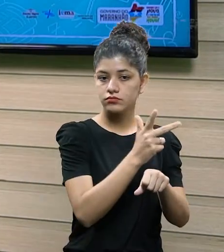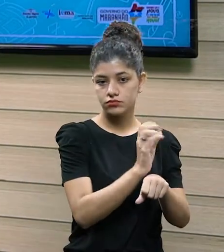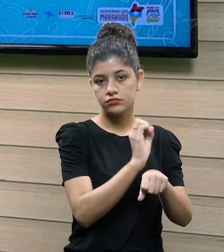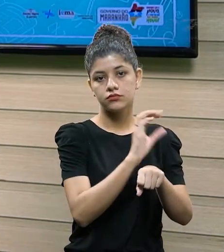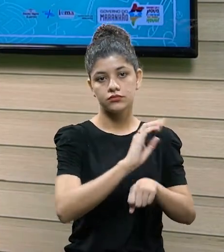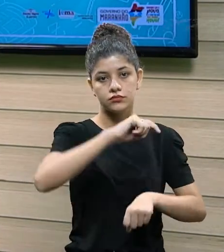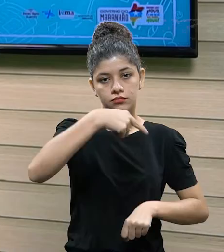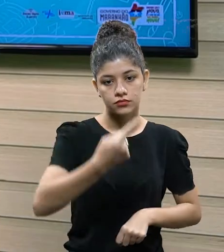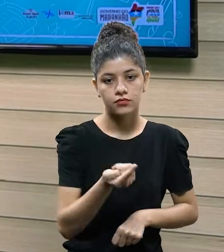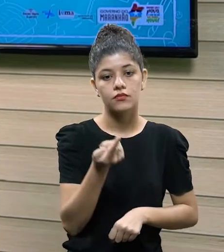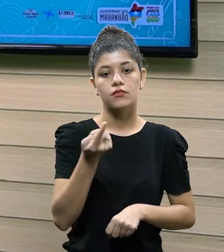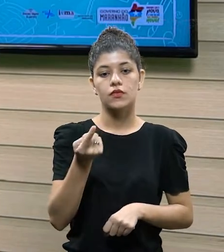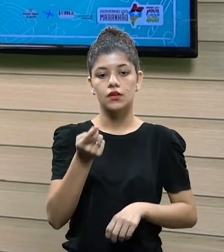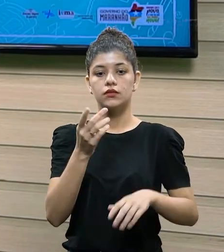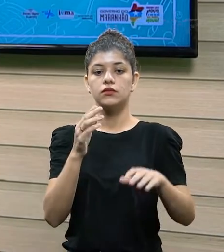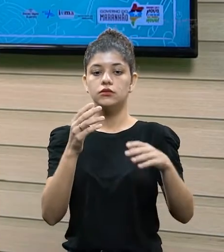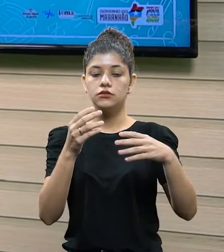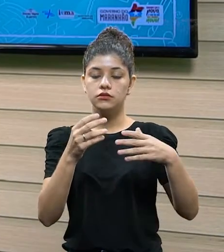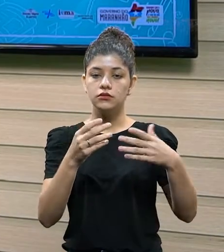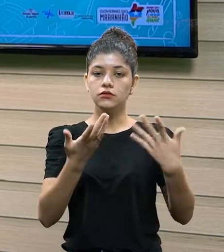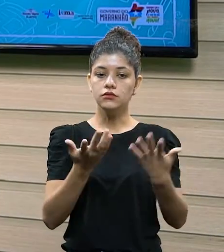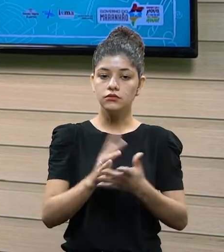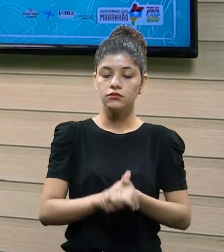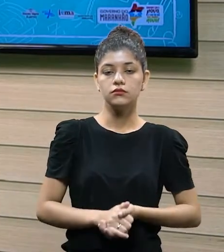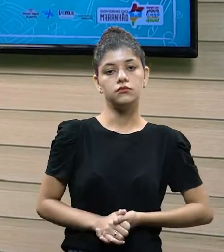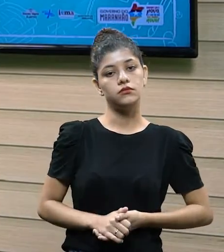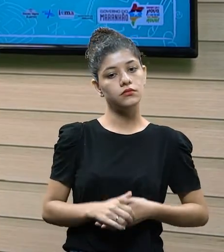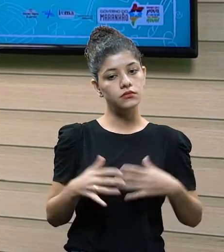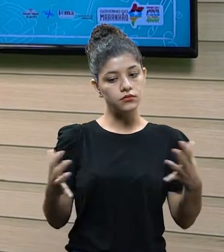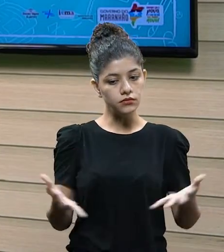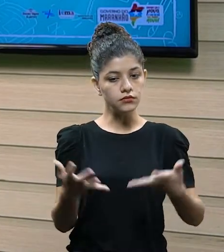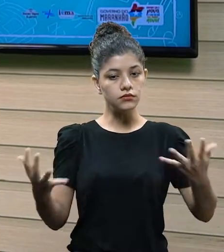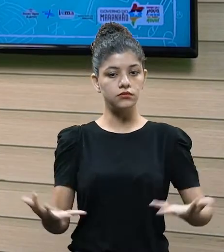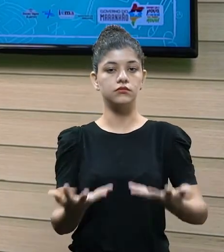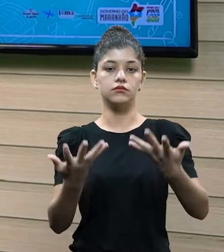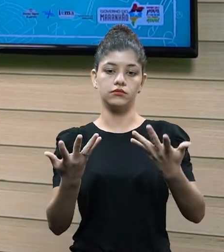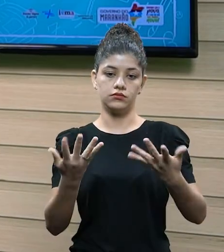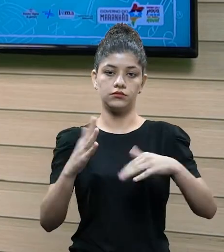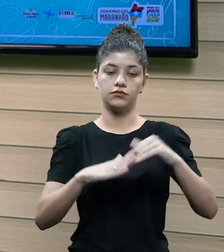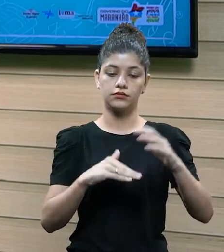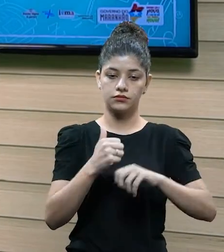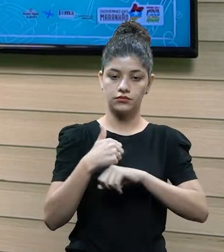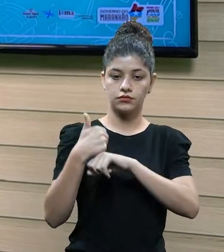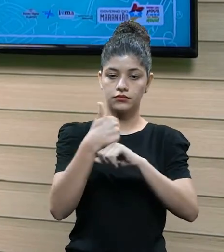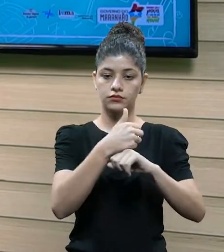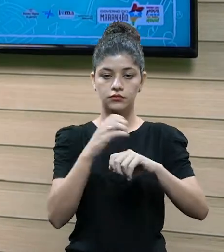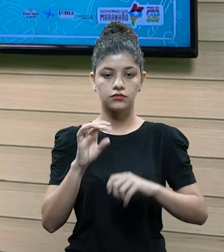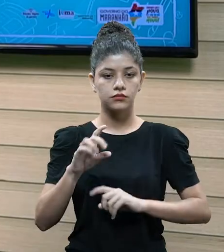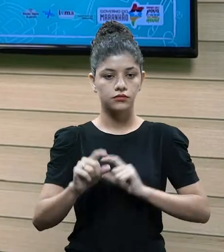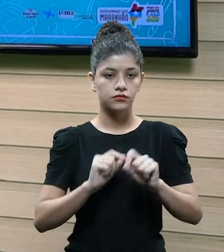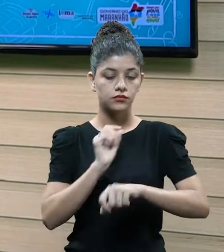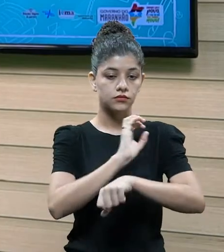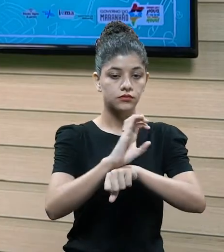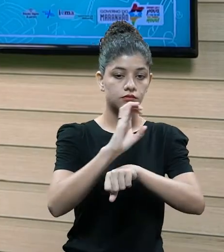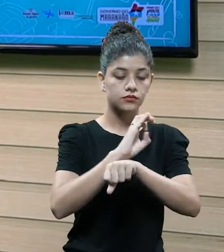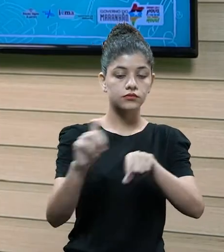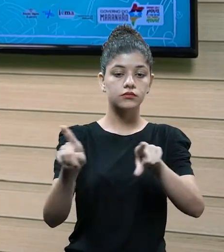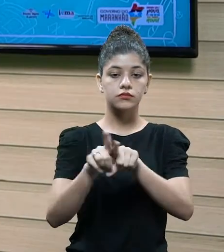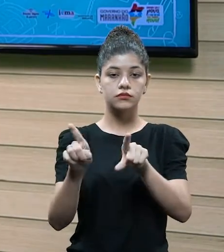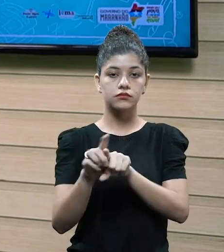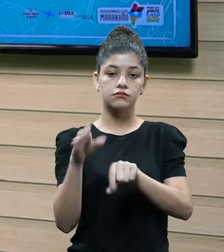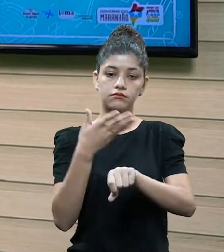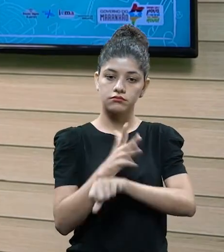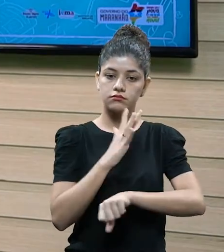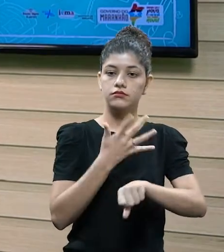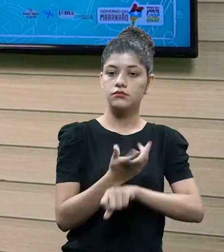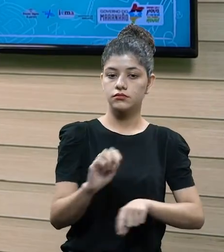ligar lá o data show e depois da sua aula. Então as empresas têm que estimular o profissional a buscar o máximo de conhecimento possível. Não só através de cursos, mas